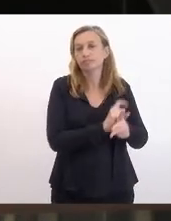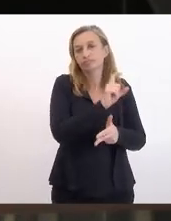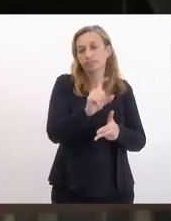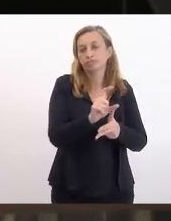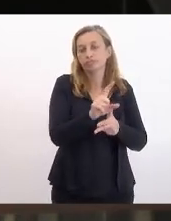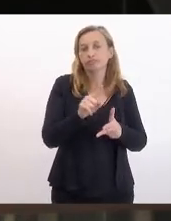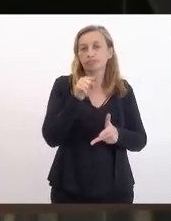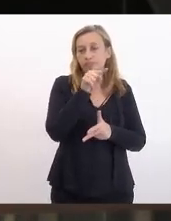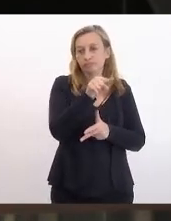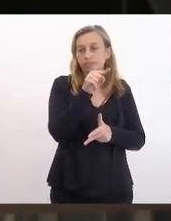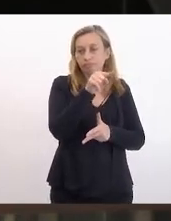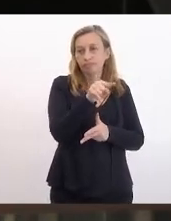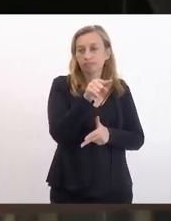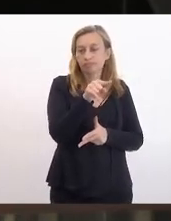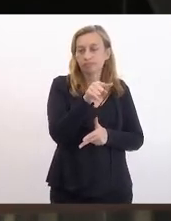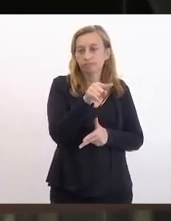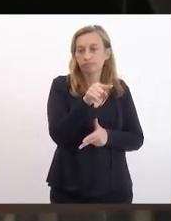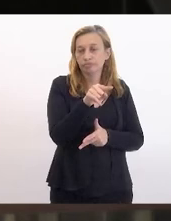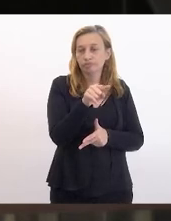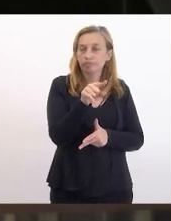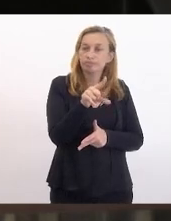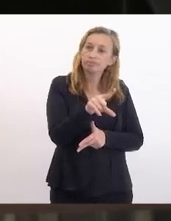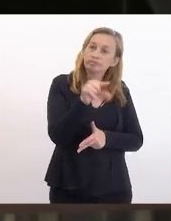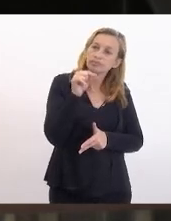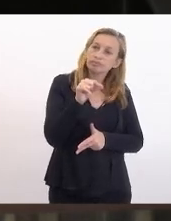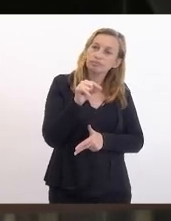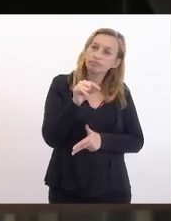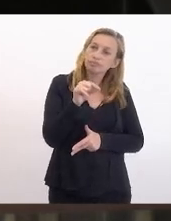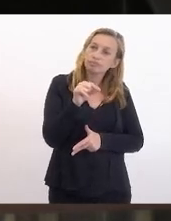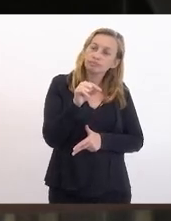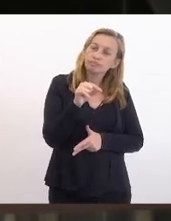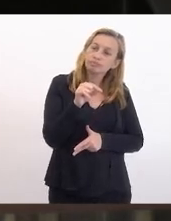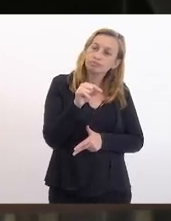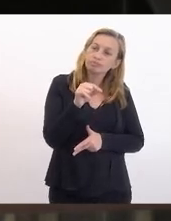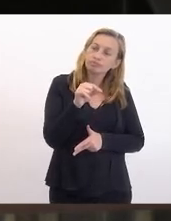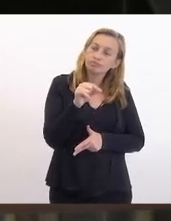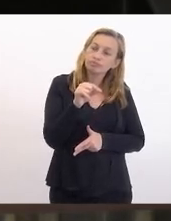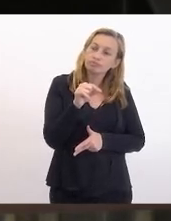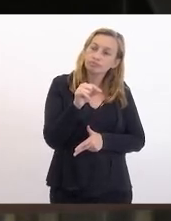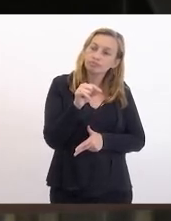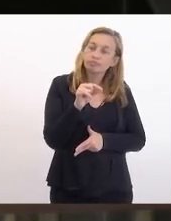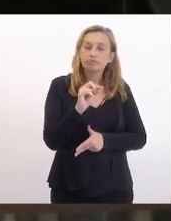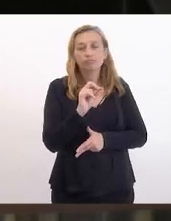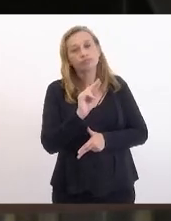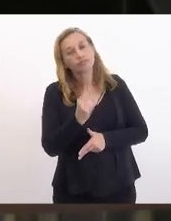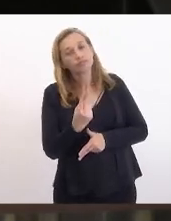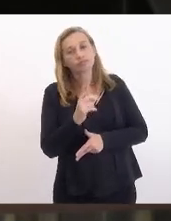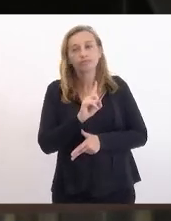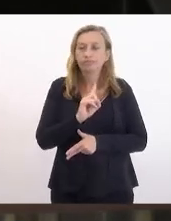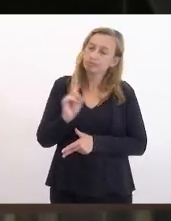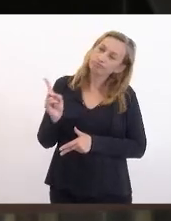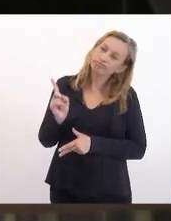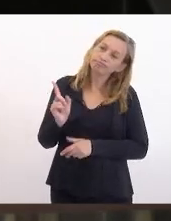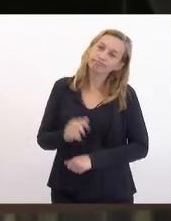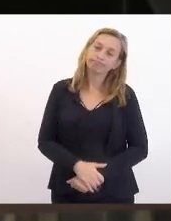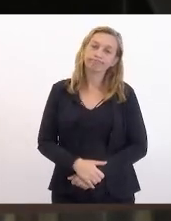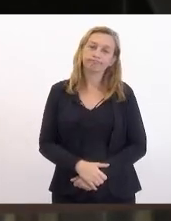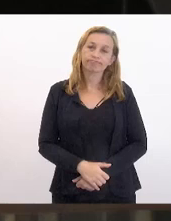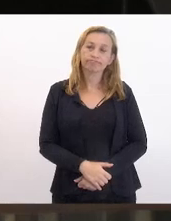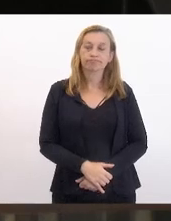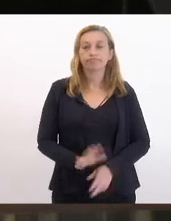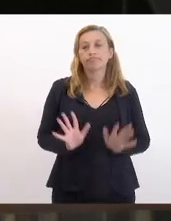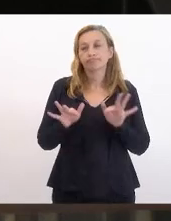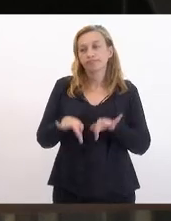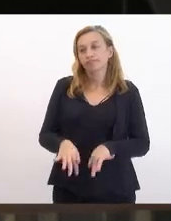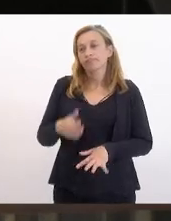para ele é a catar se para frente com alergia desses servidores ou não